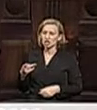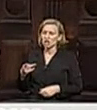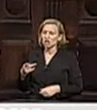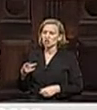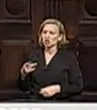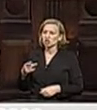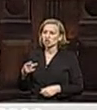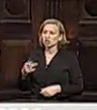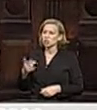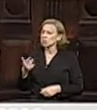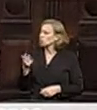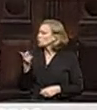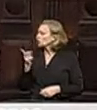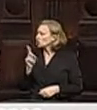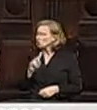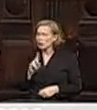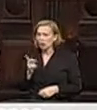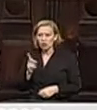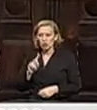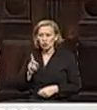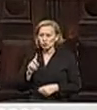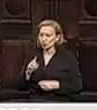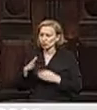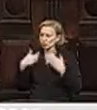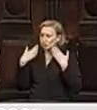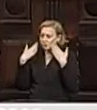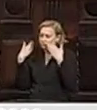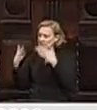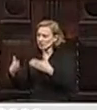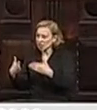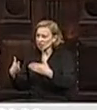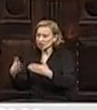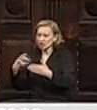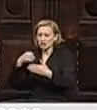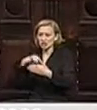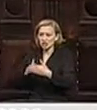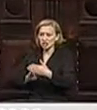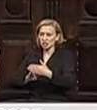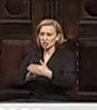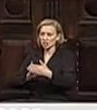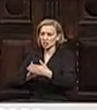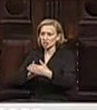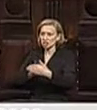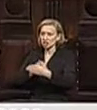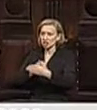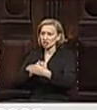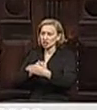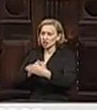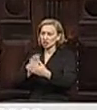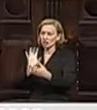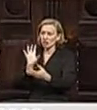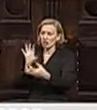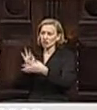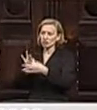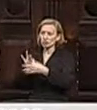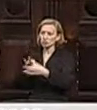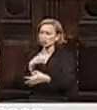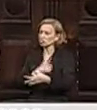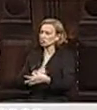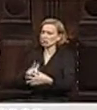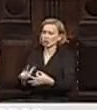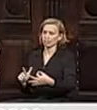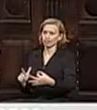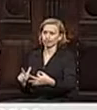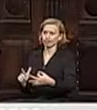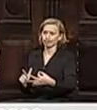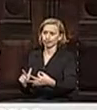pacto federativo, não haverá avanço se a União continuar tratando os estados como aqueles que